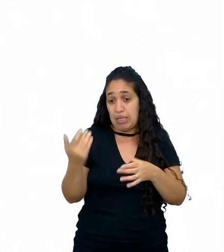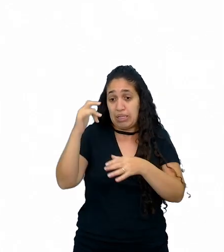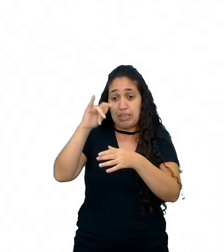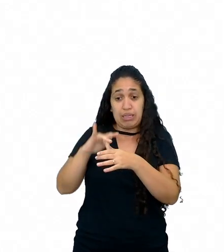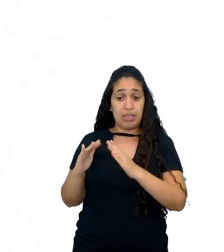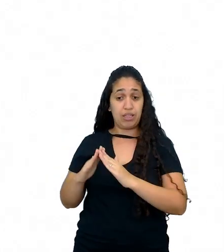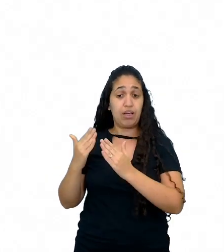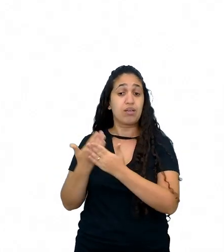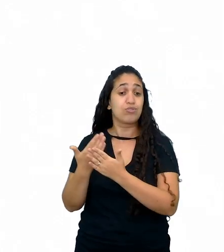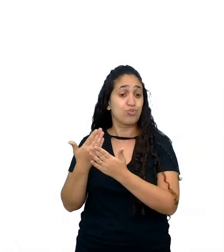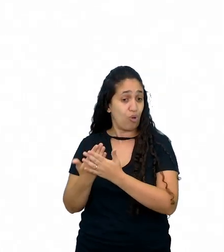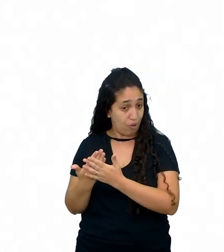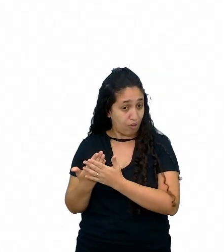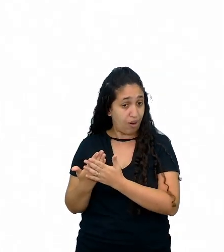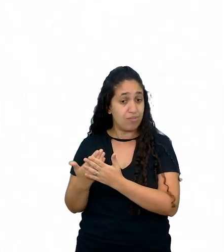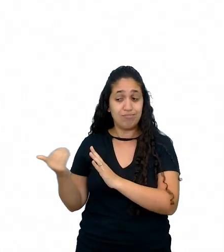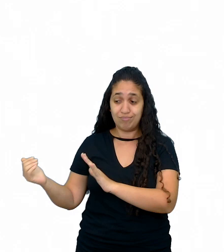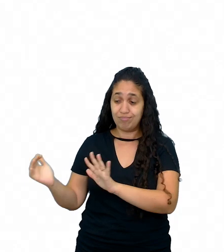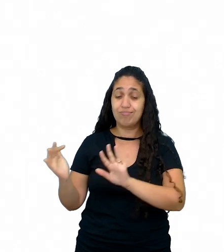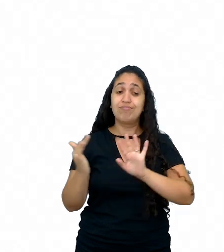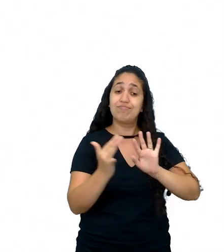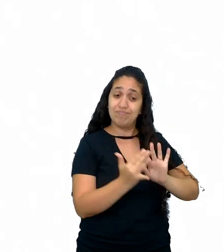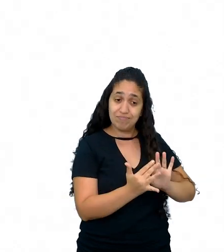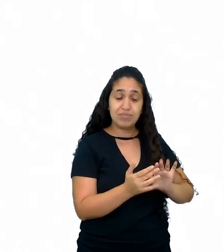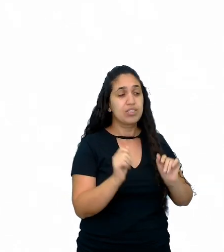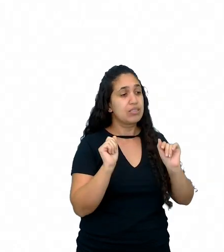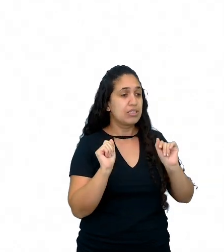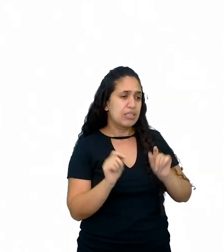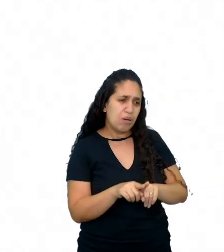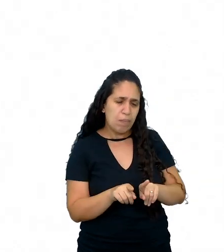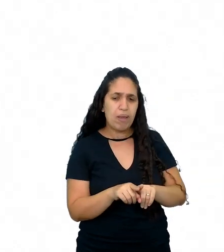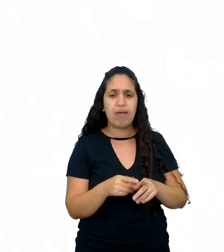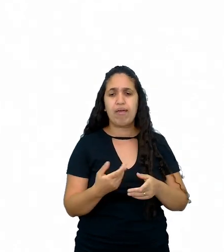dentro da própria escola, ou vocês podem